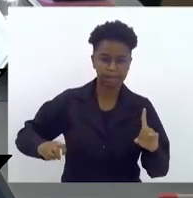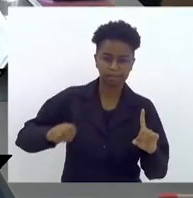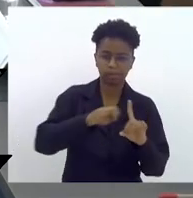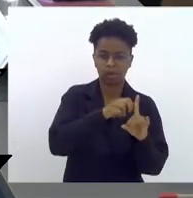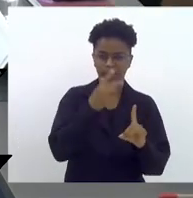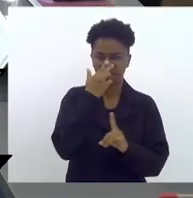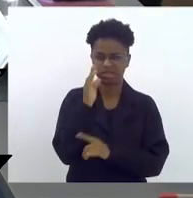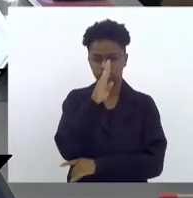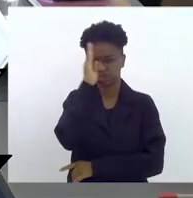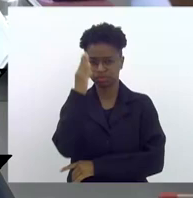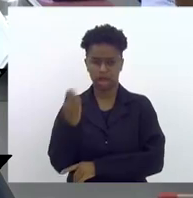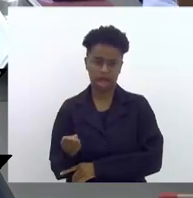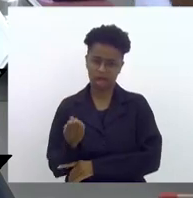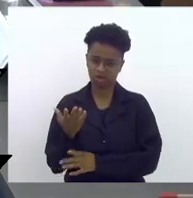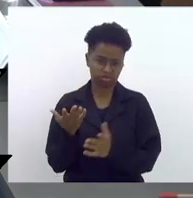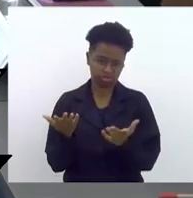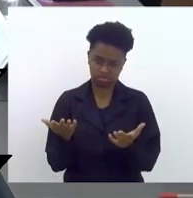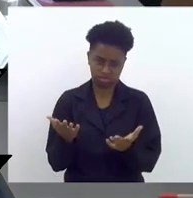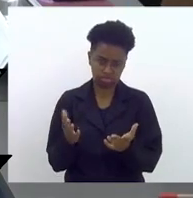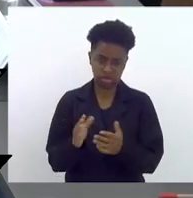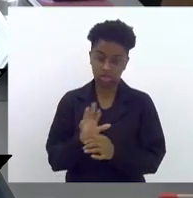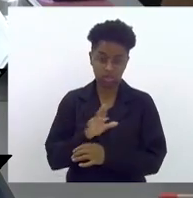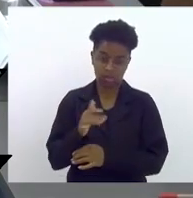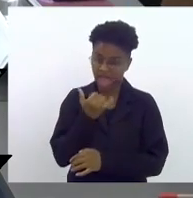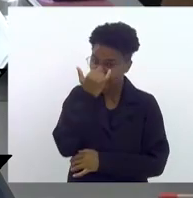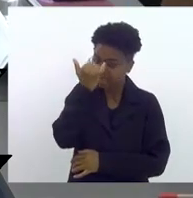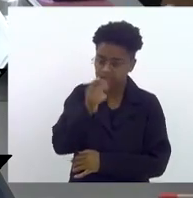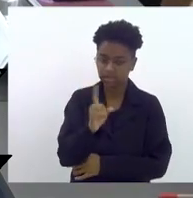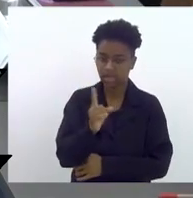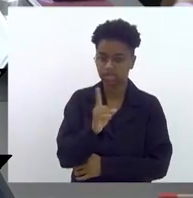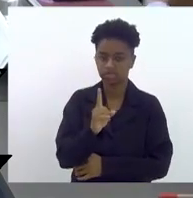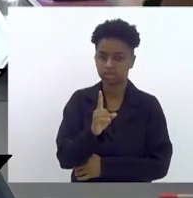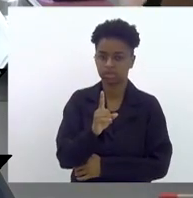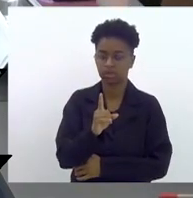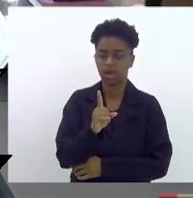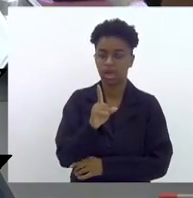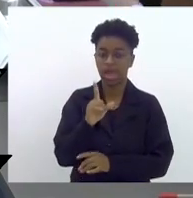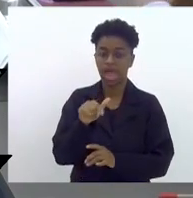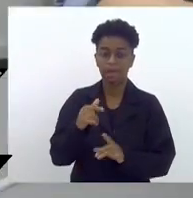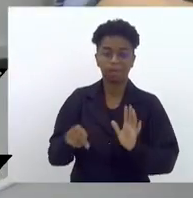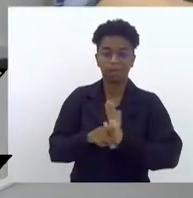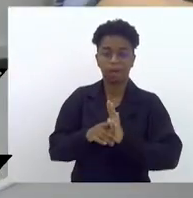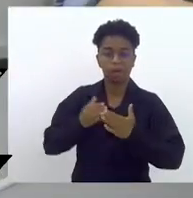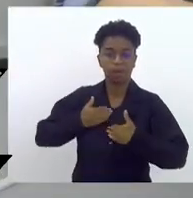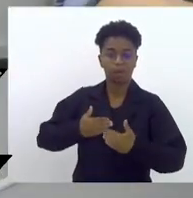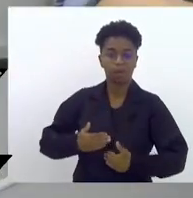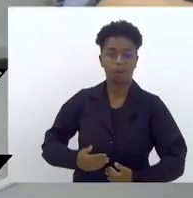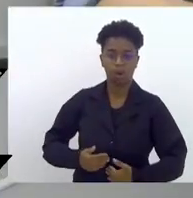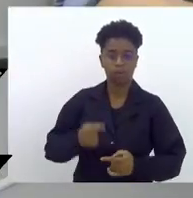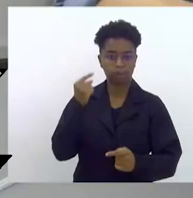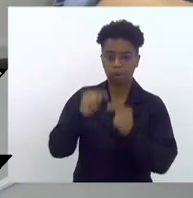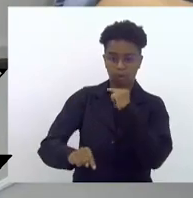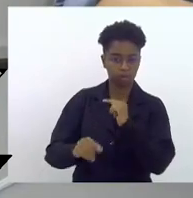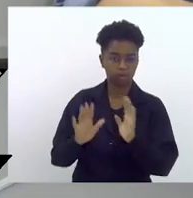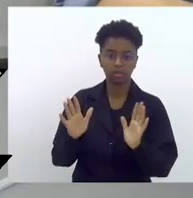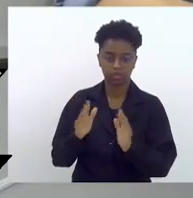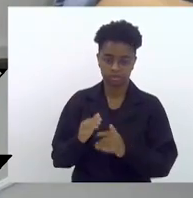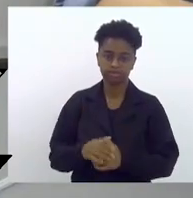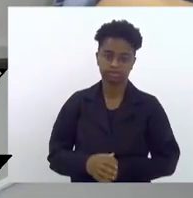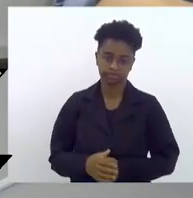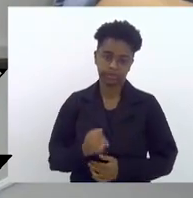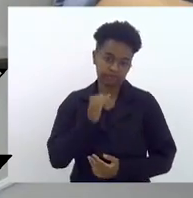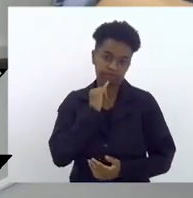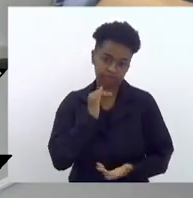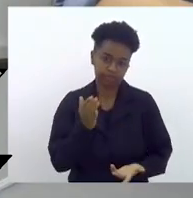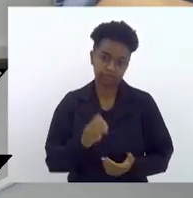pequeno desmaio alguma coisa assim então não foi um acidente foi uma situação dele mesmo ligada à saúde dele infelizmente